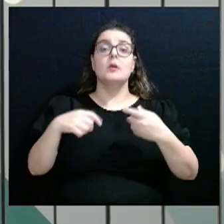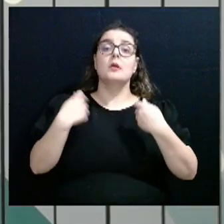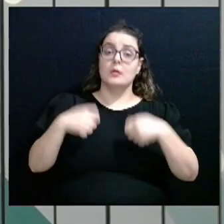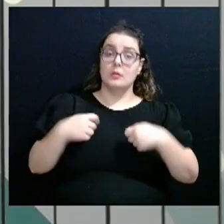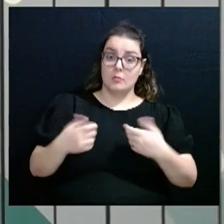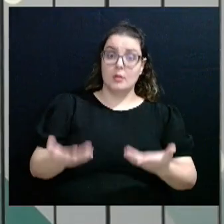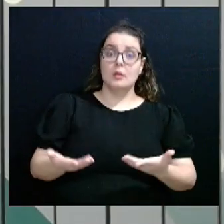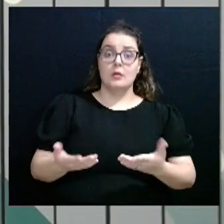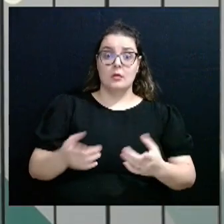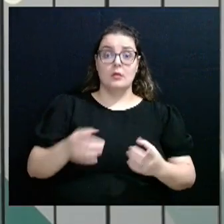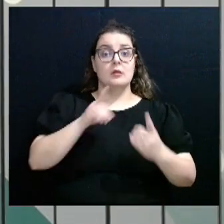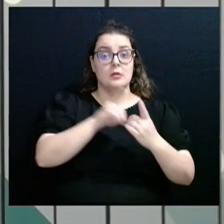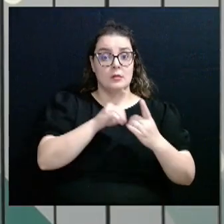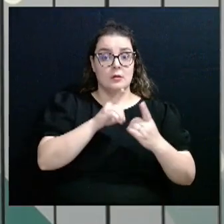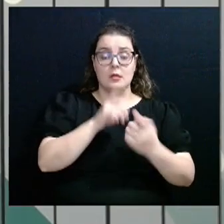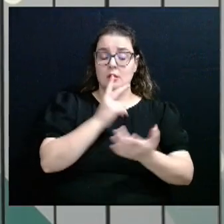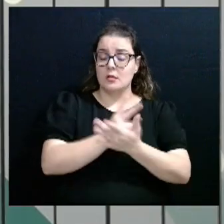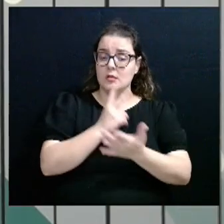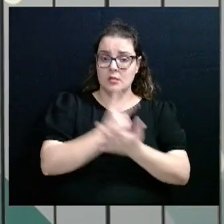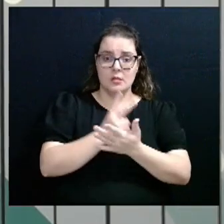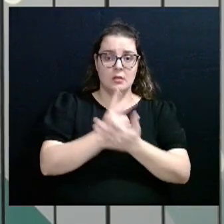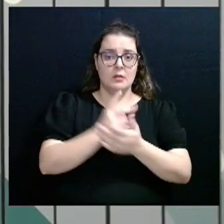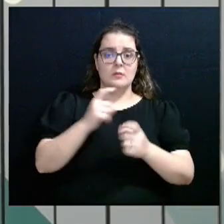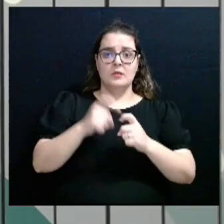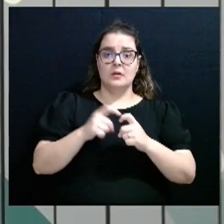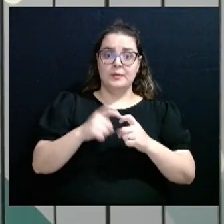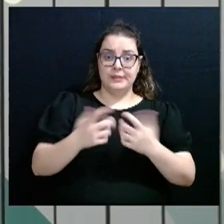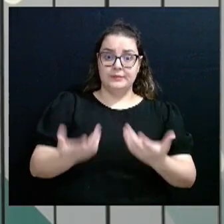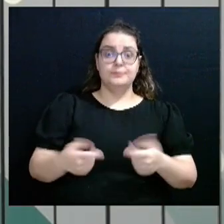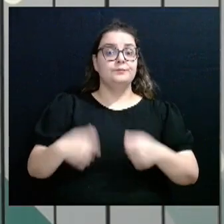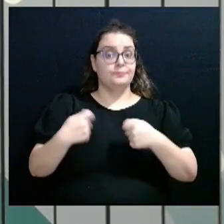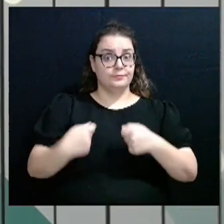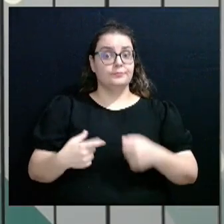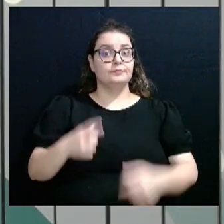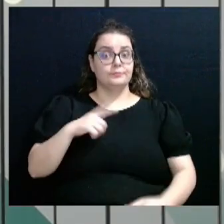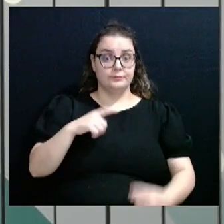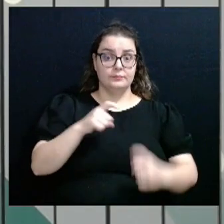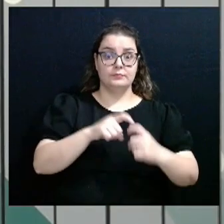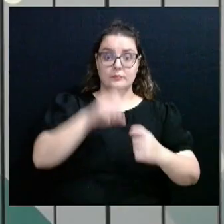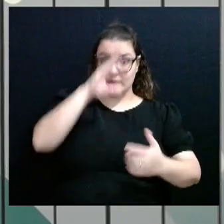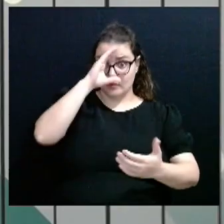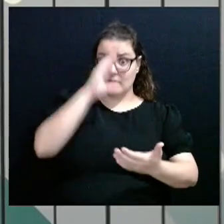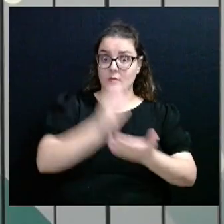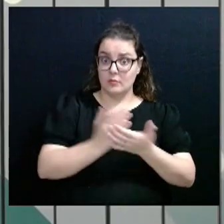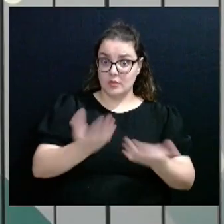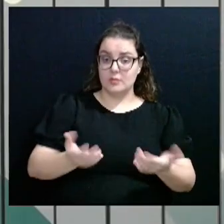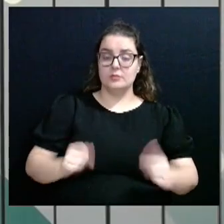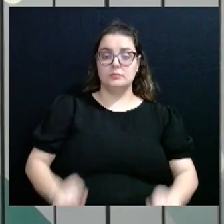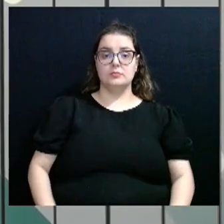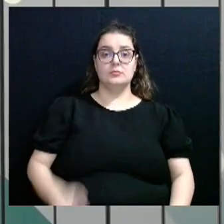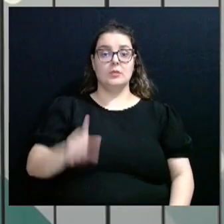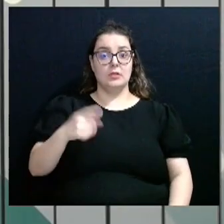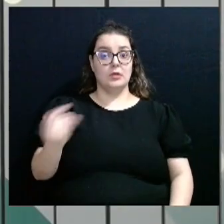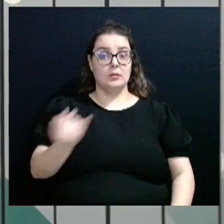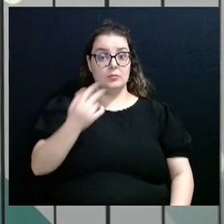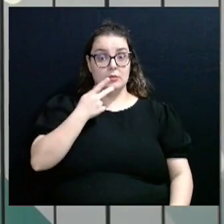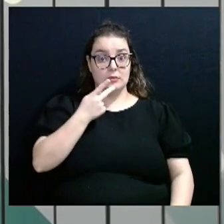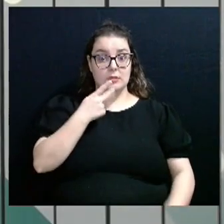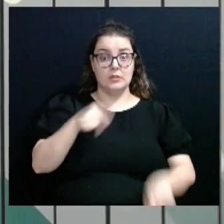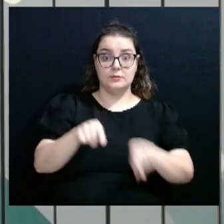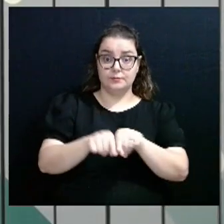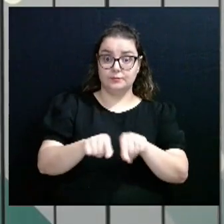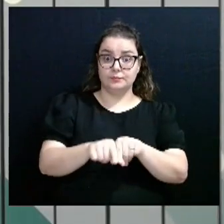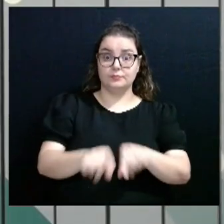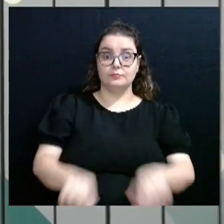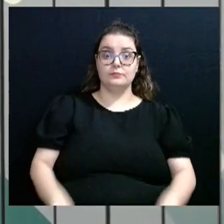consultar regularmente o seu médico, você precisa ter um médico de confiança, e é importante a gente falar também que